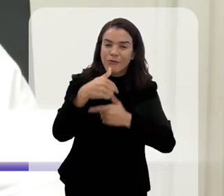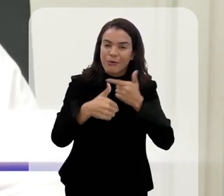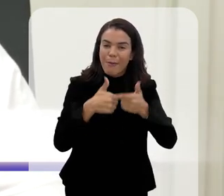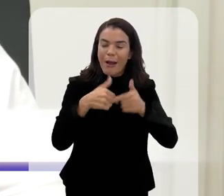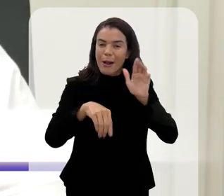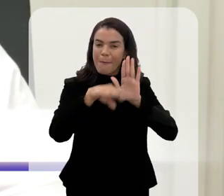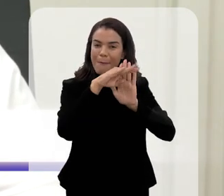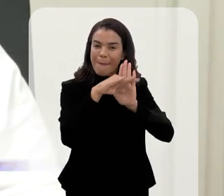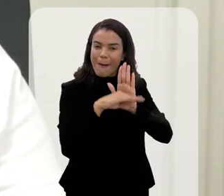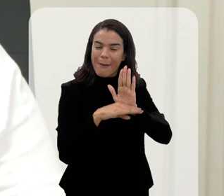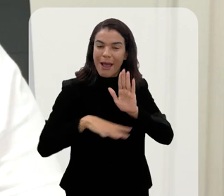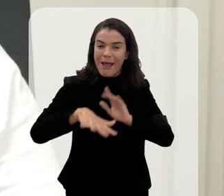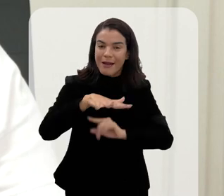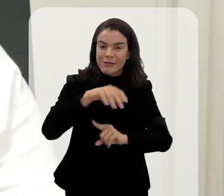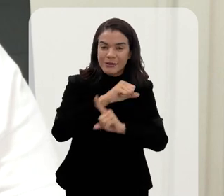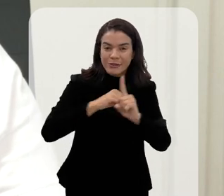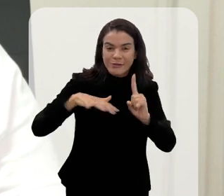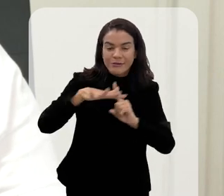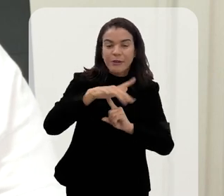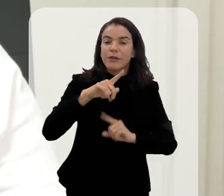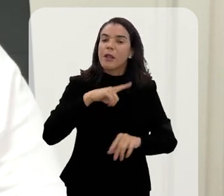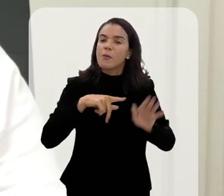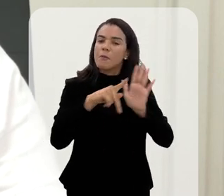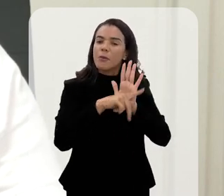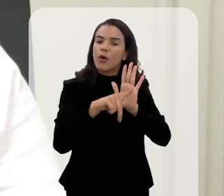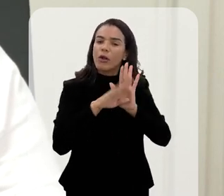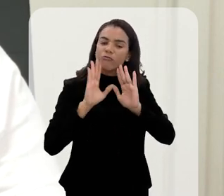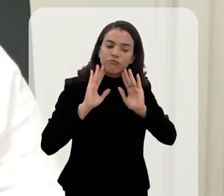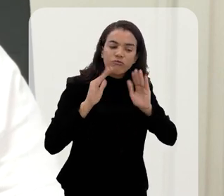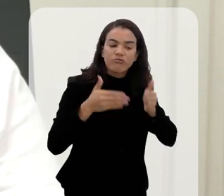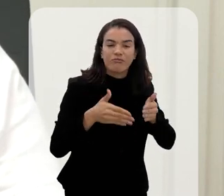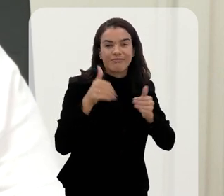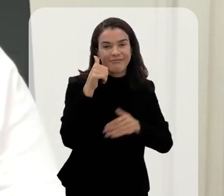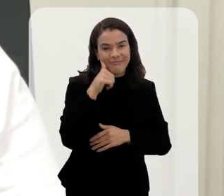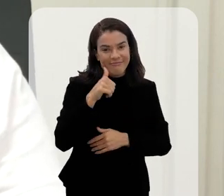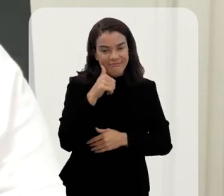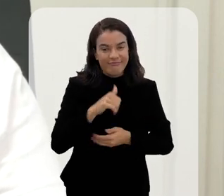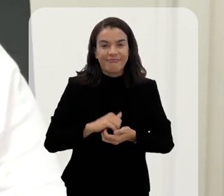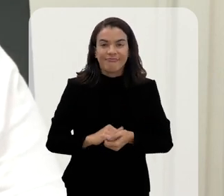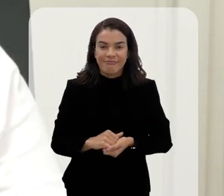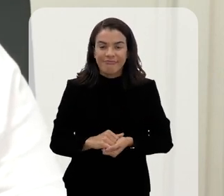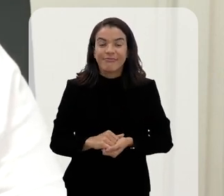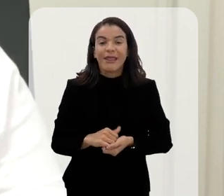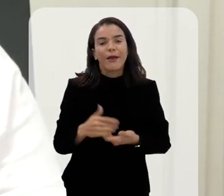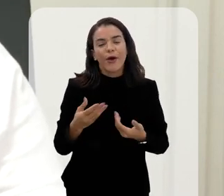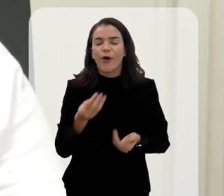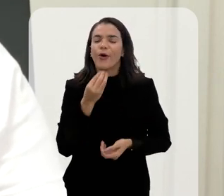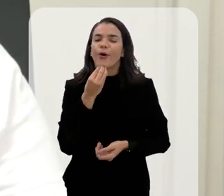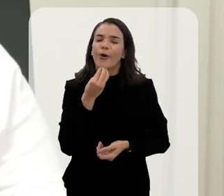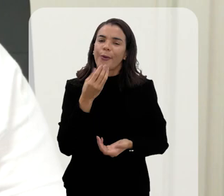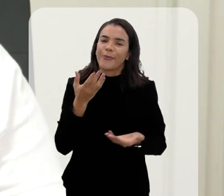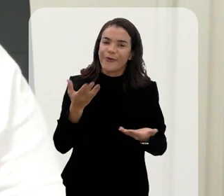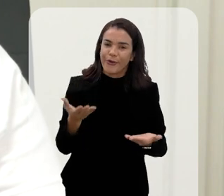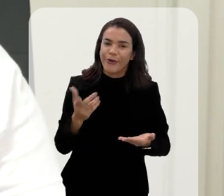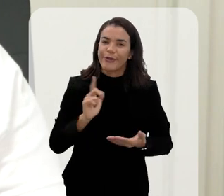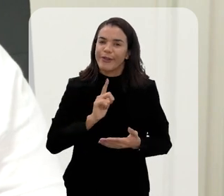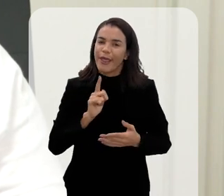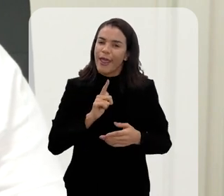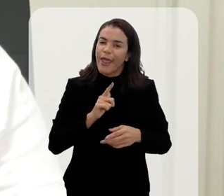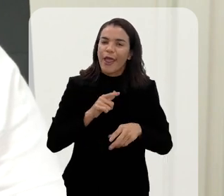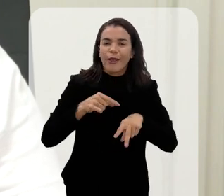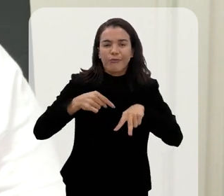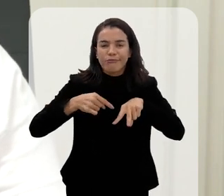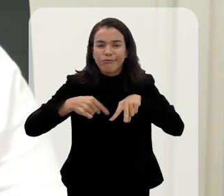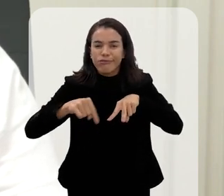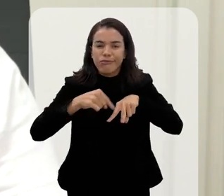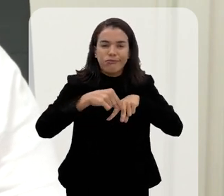gente, dentro dos nossos programas na área social, a gente tem um programa que é exclusivo voltado para mulheres. É claro que ele